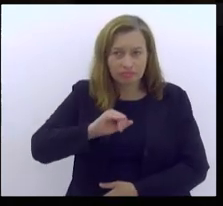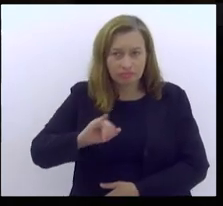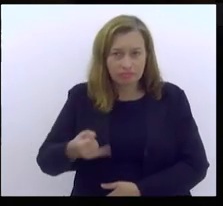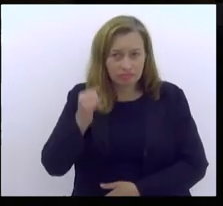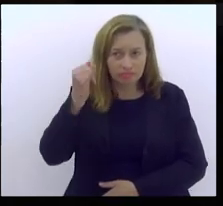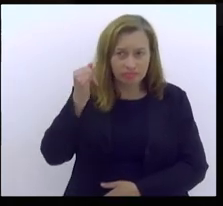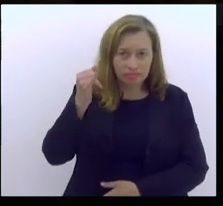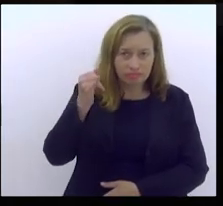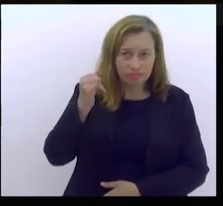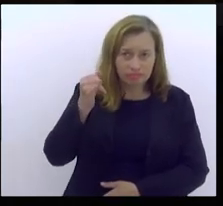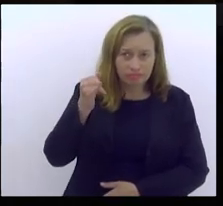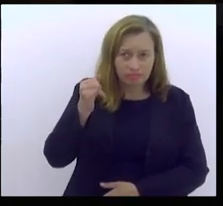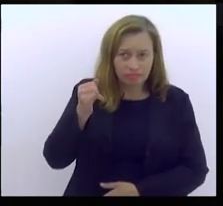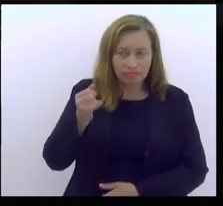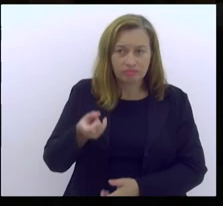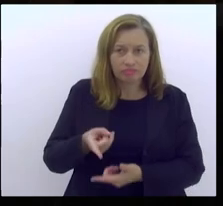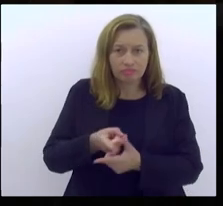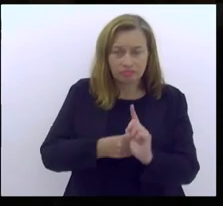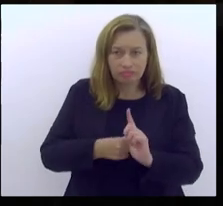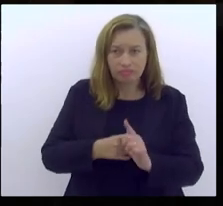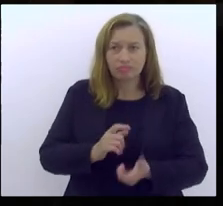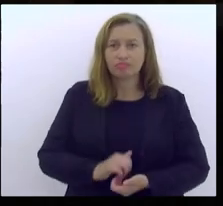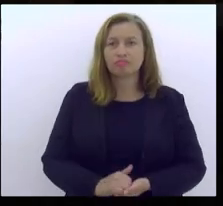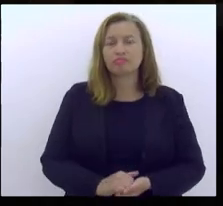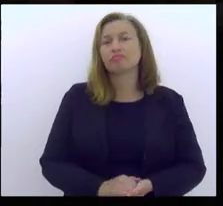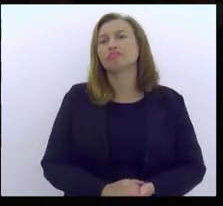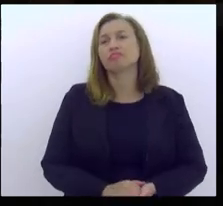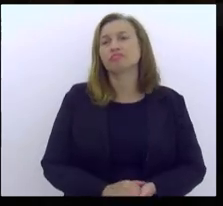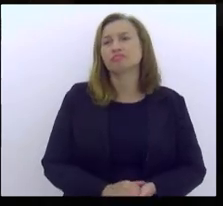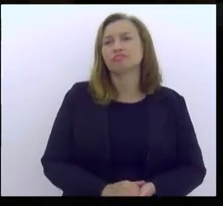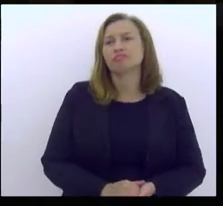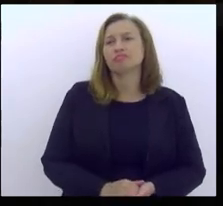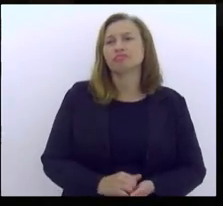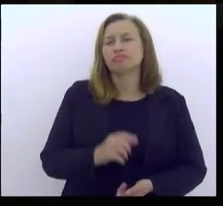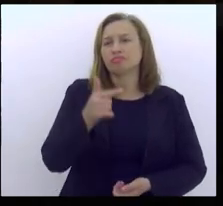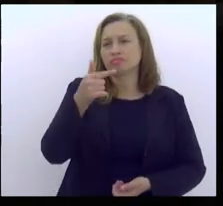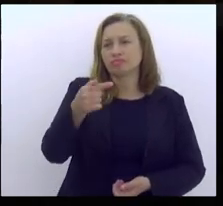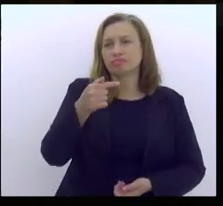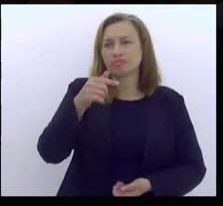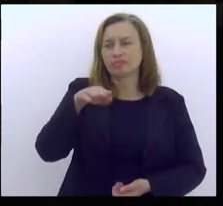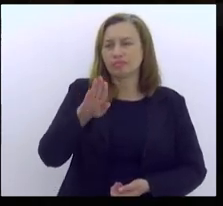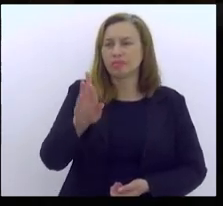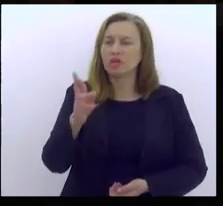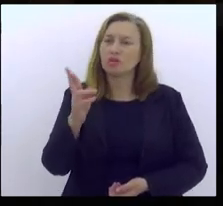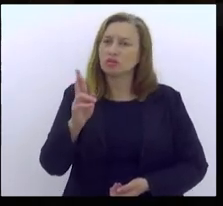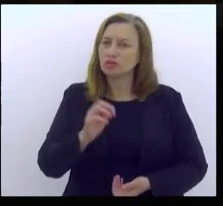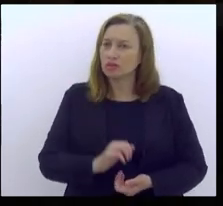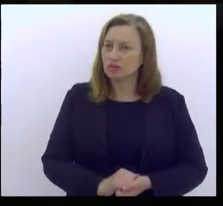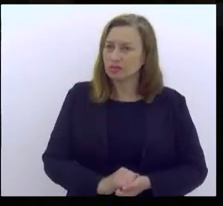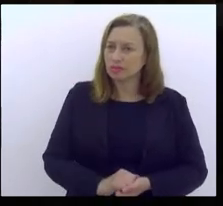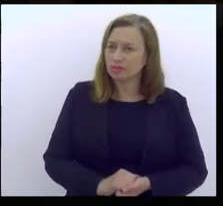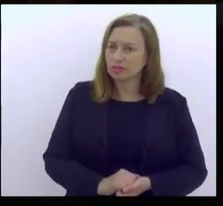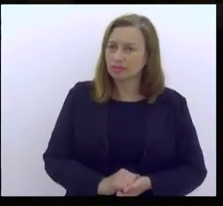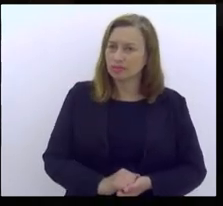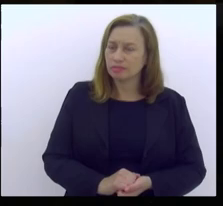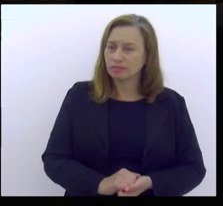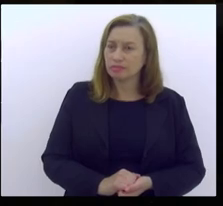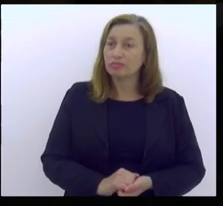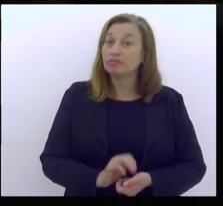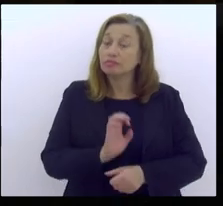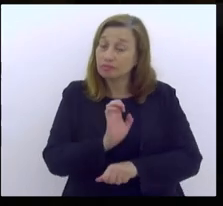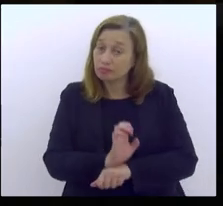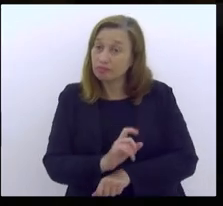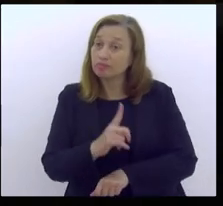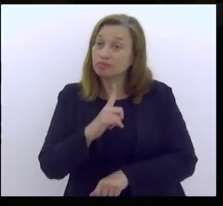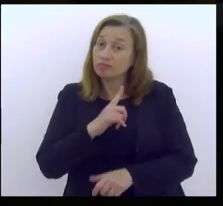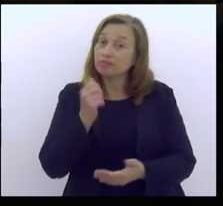mais encargos da dívida, de 7 bilhões de reais. O Estado terá